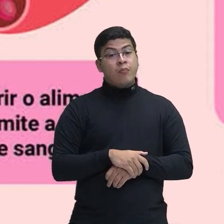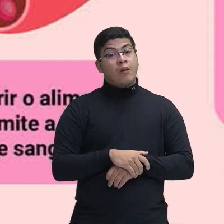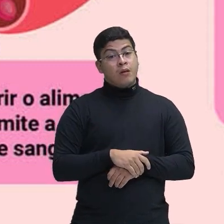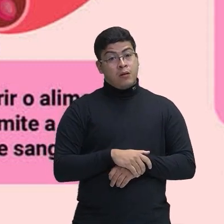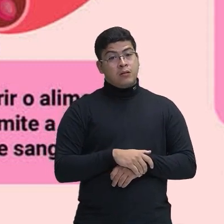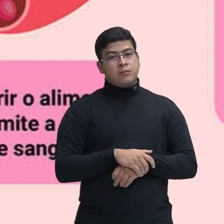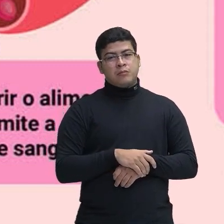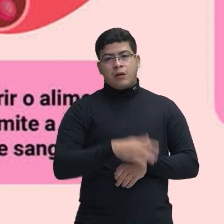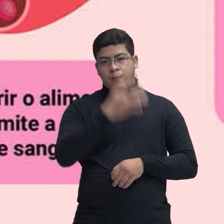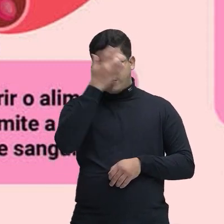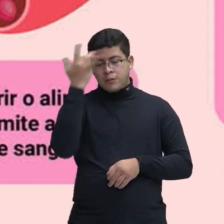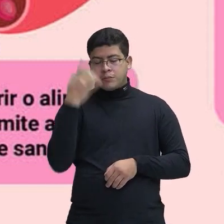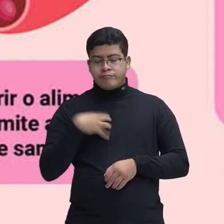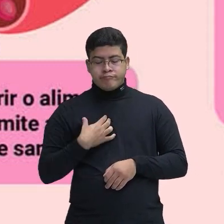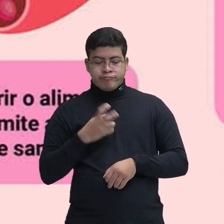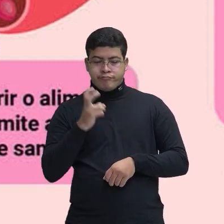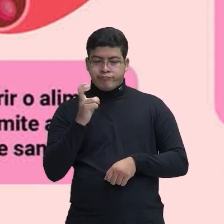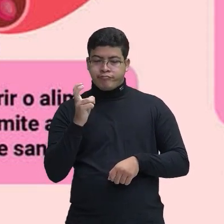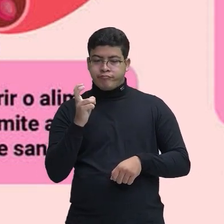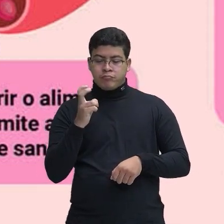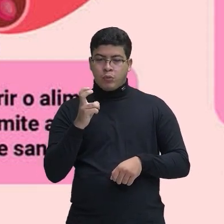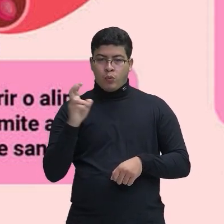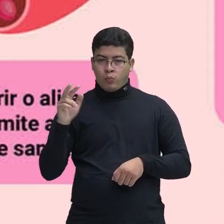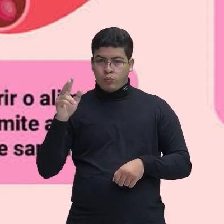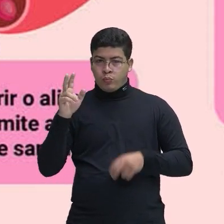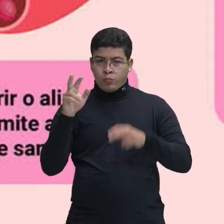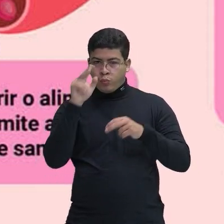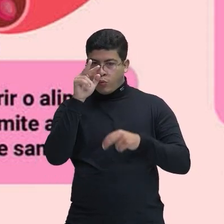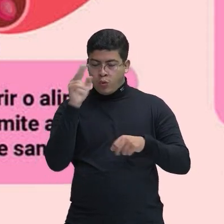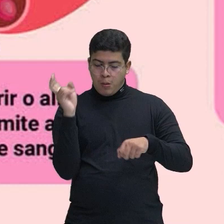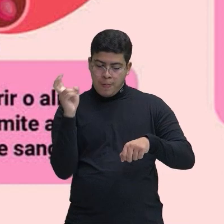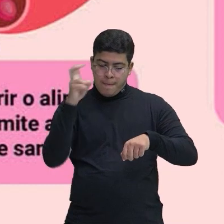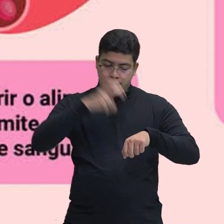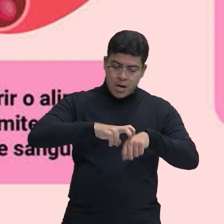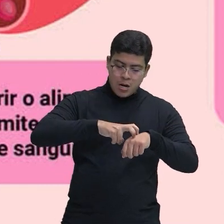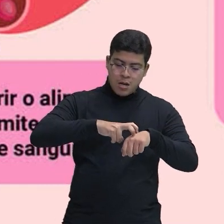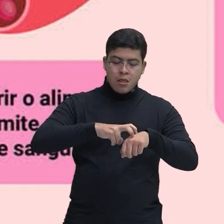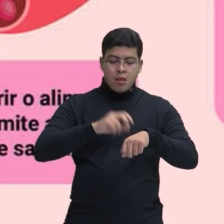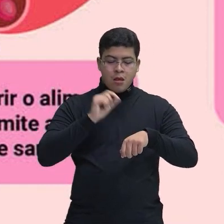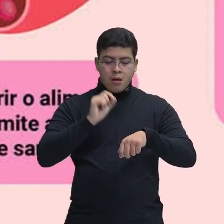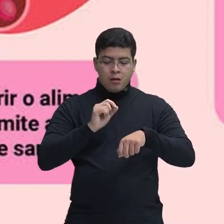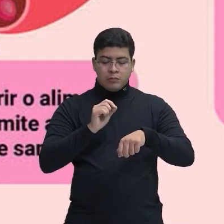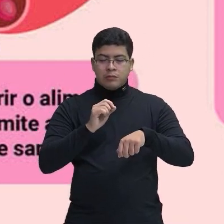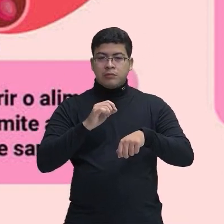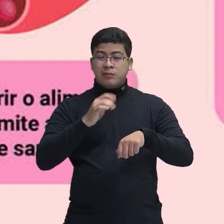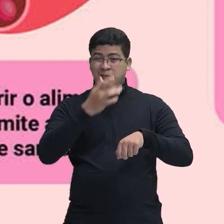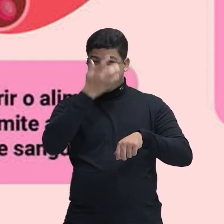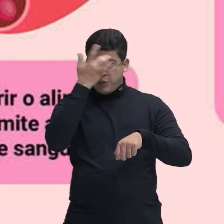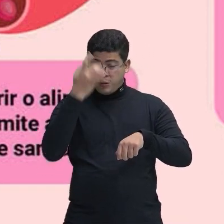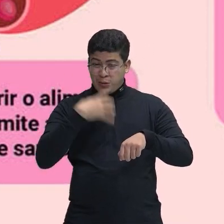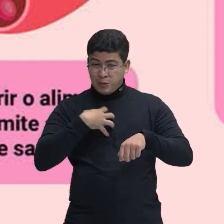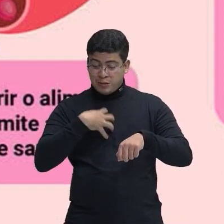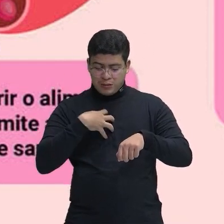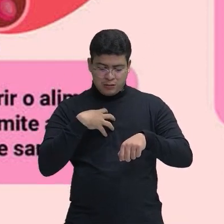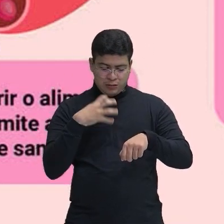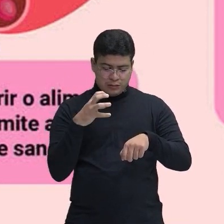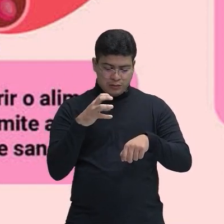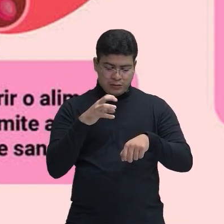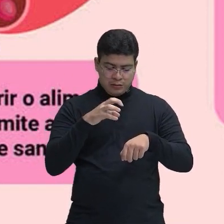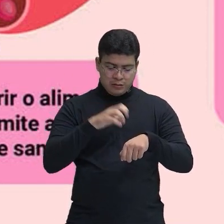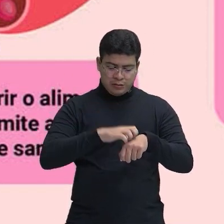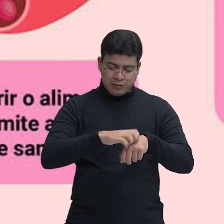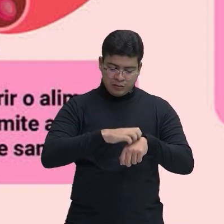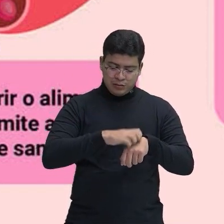aquela região, por exemplo, ou se alimentou com algo que esteja relacionado aí com o barbeiro contaminado, ela